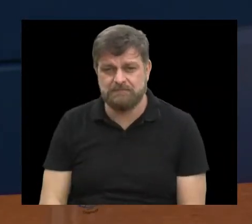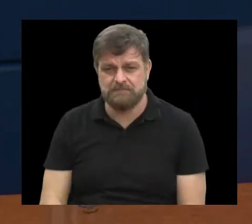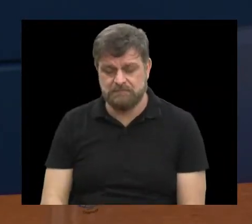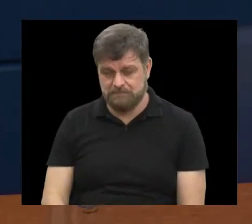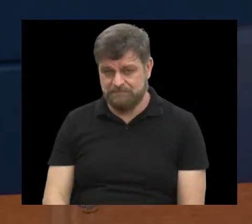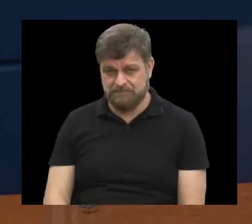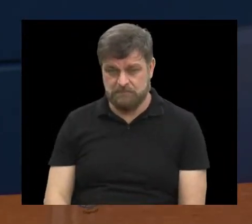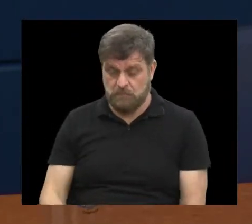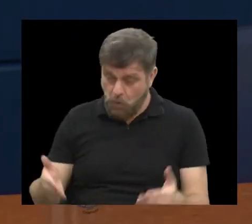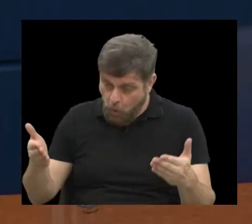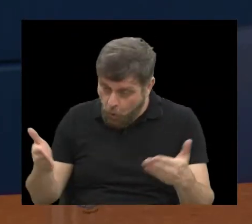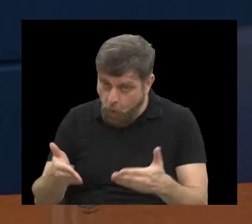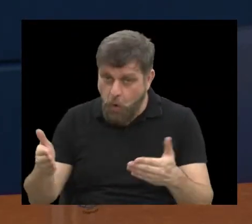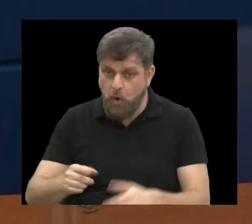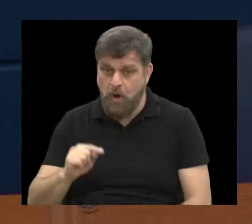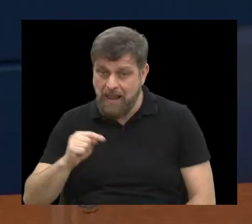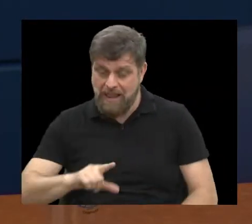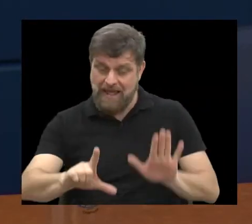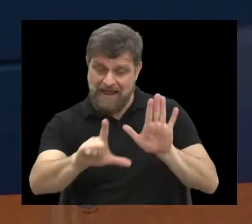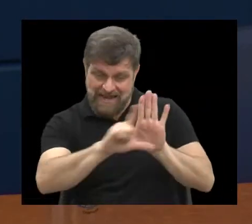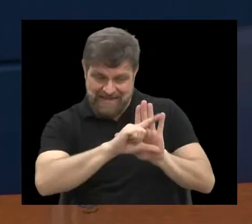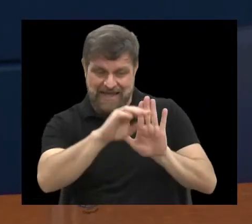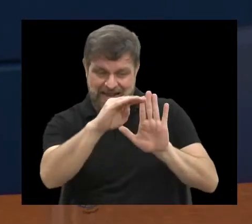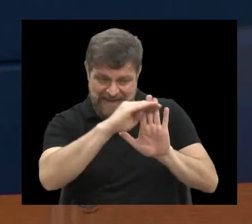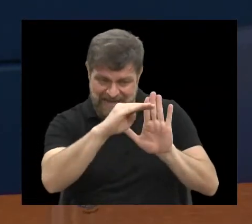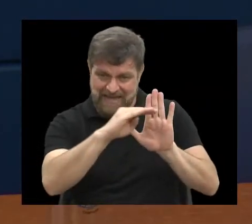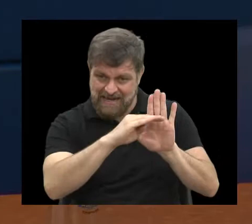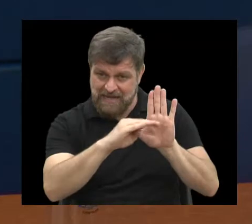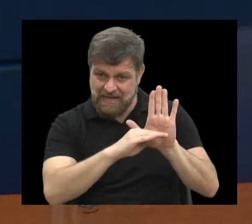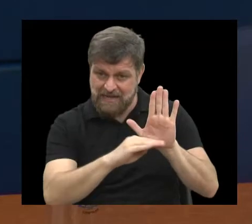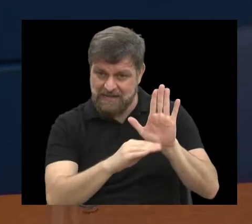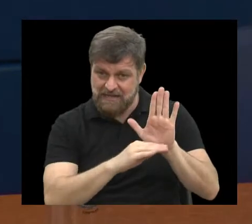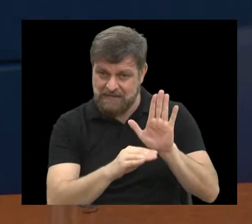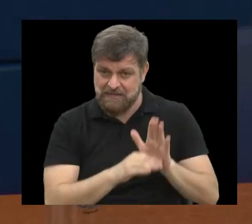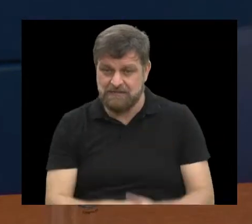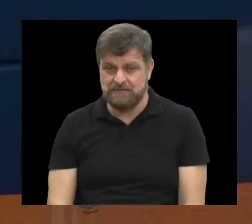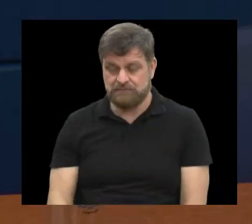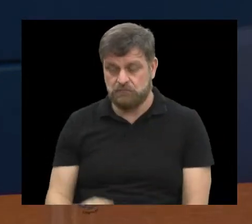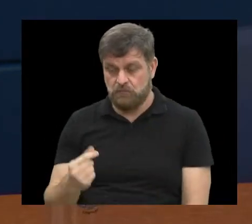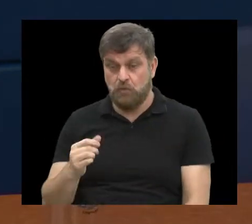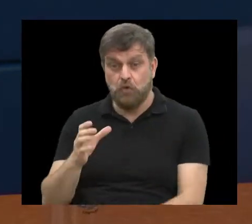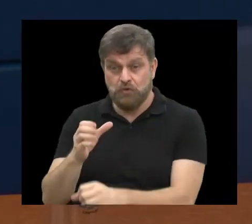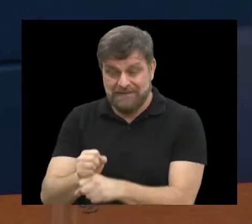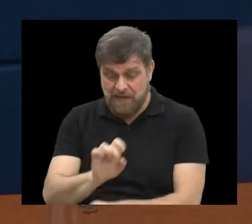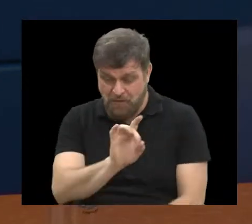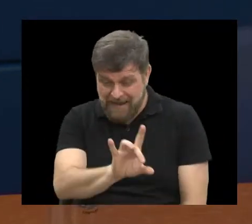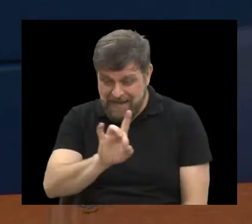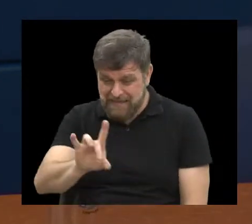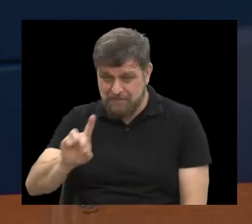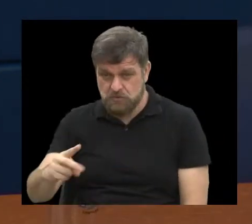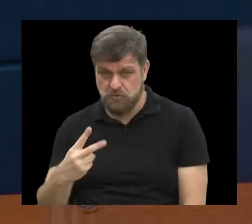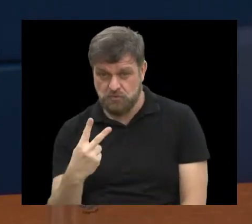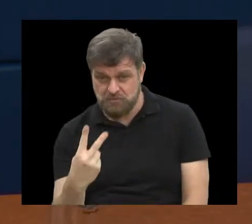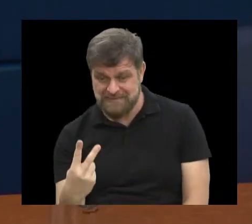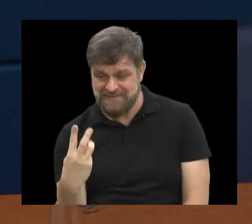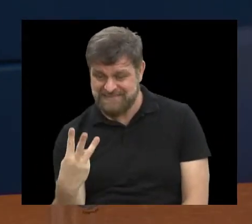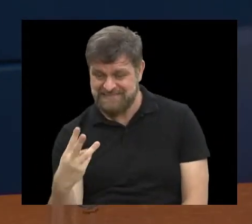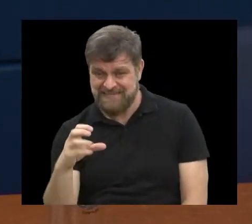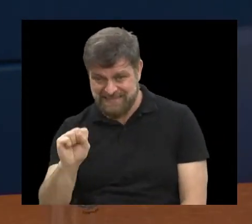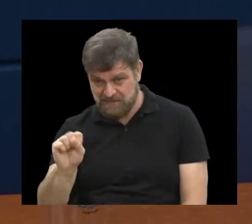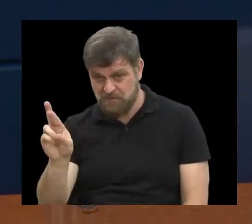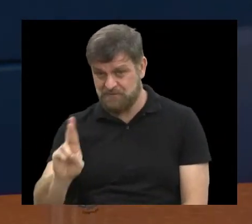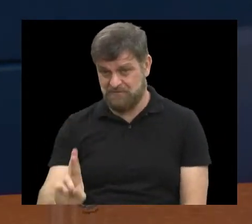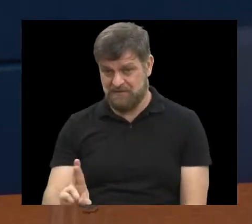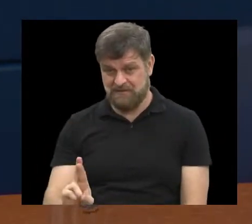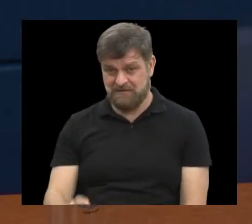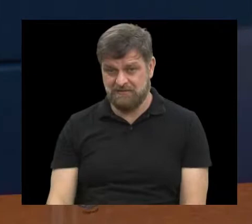Mas hoje o que está lá na legislação é esse 1/4, né, de renda per capita,